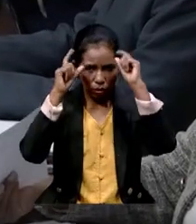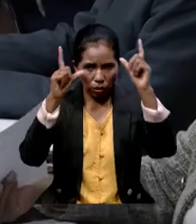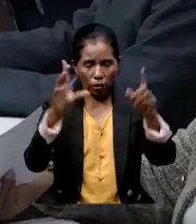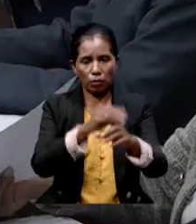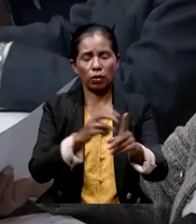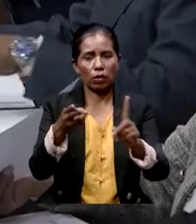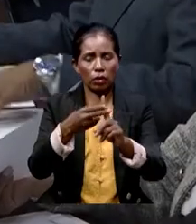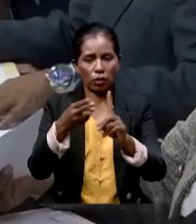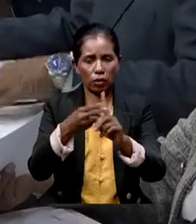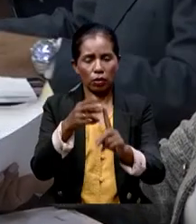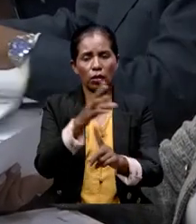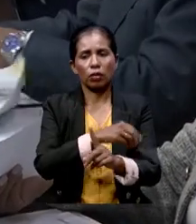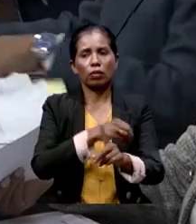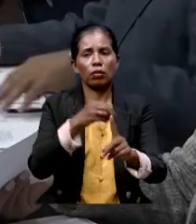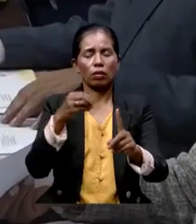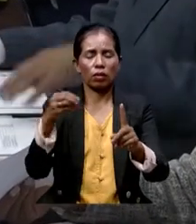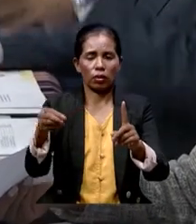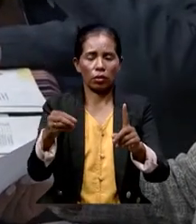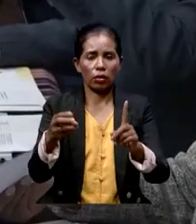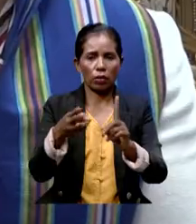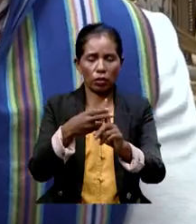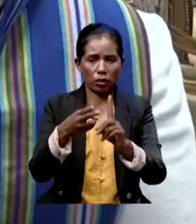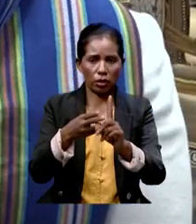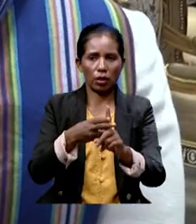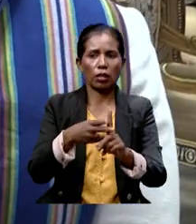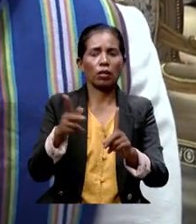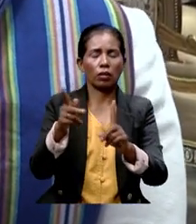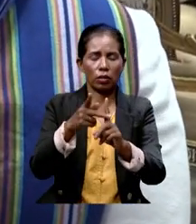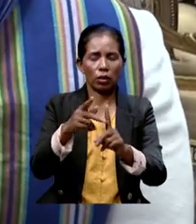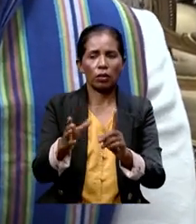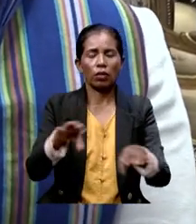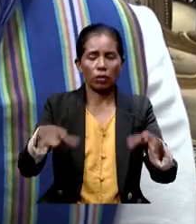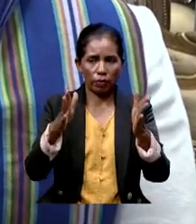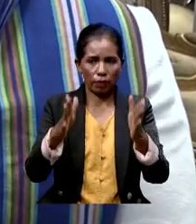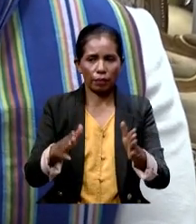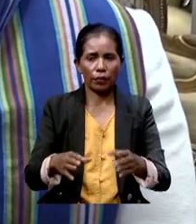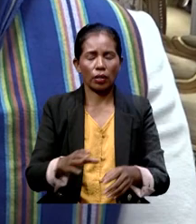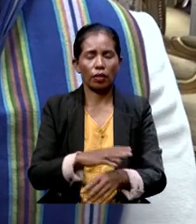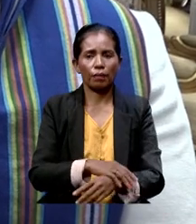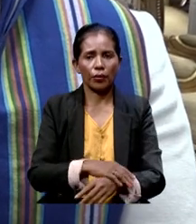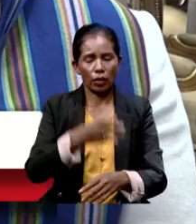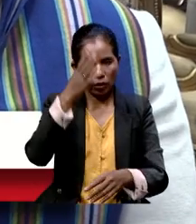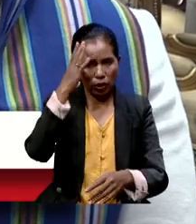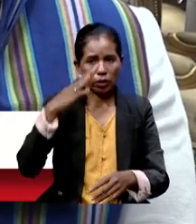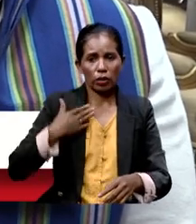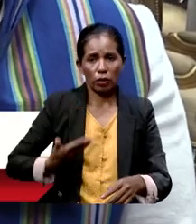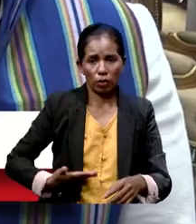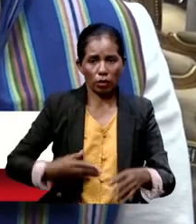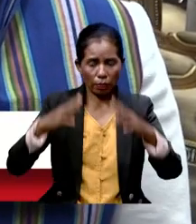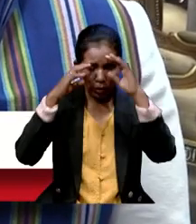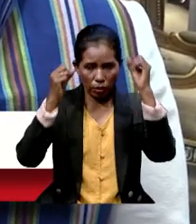hotelaria, hospitalidade e capacitação recurso humano. Senhora Presidente, Instituto Camões e Tabo Tiratene